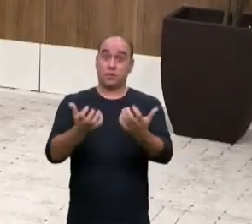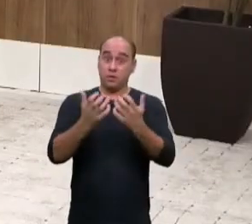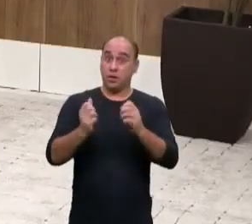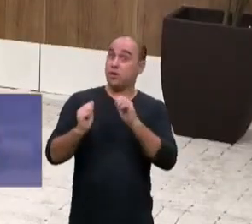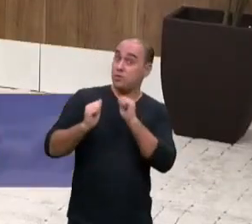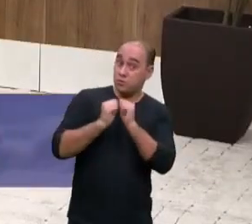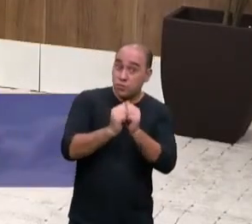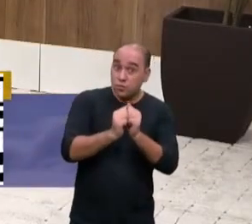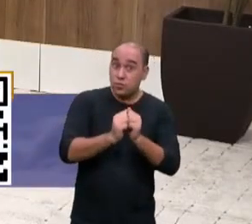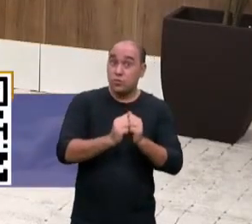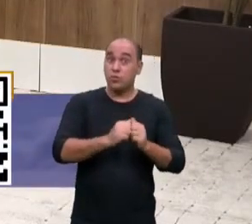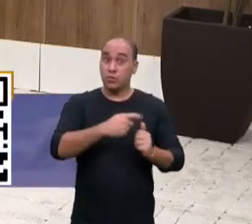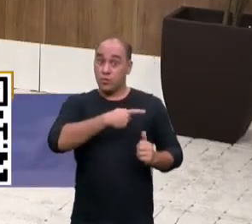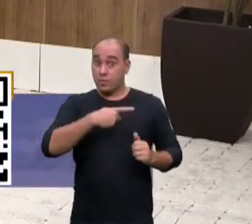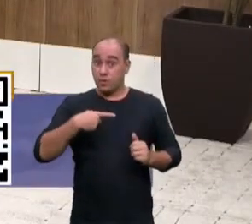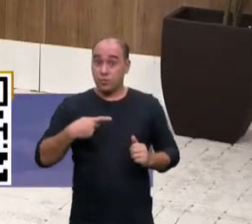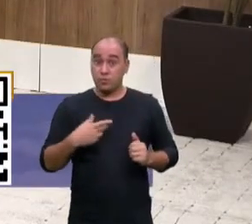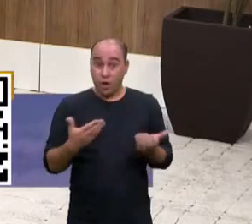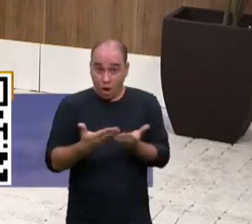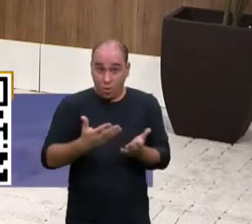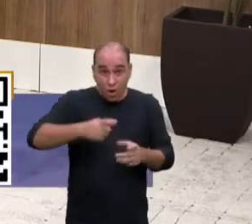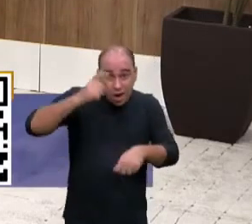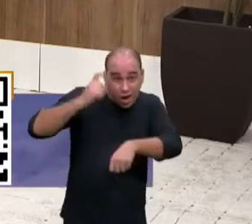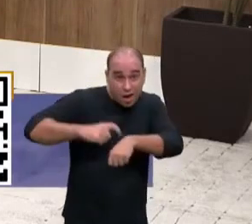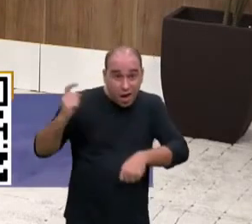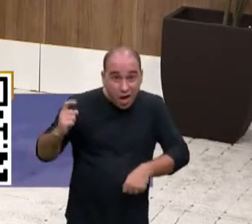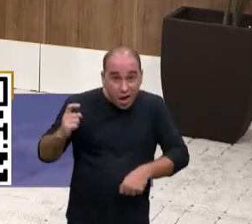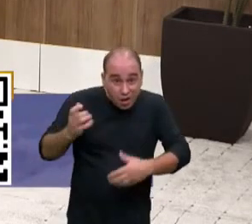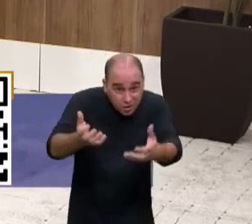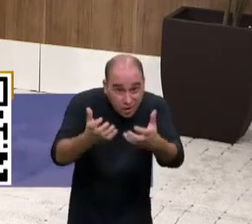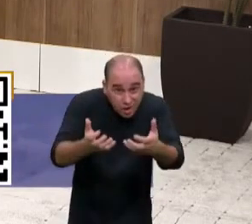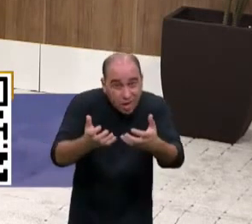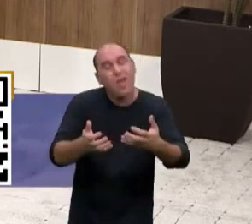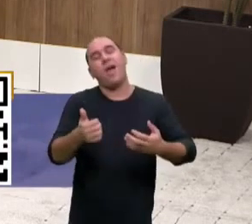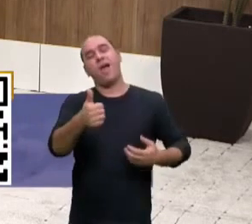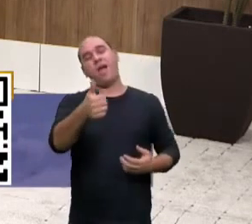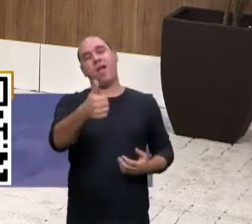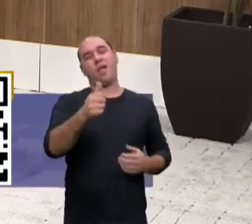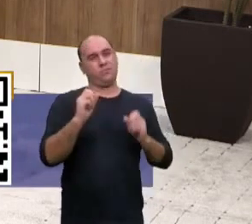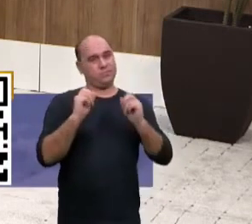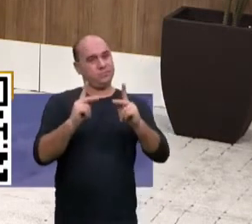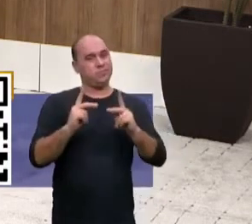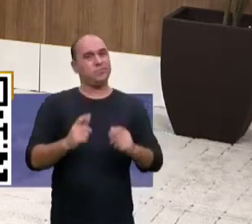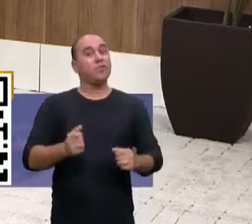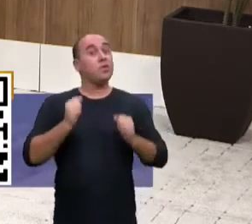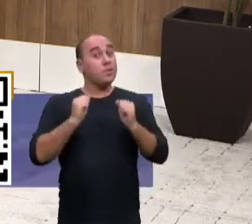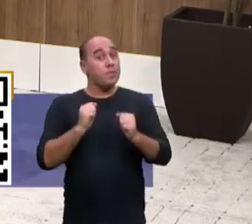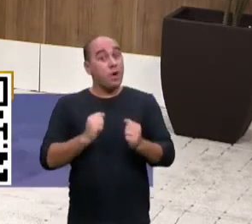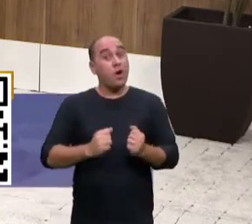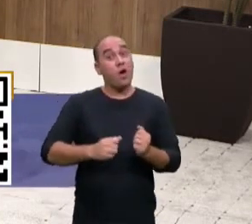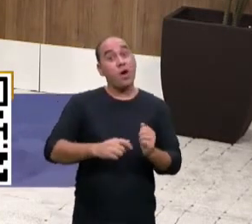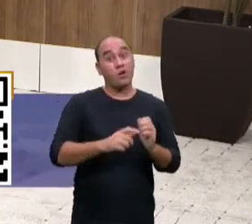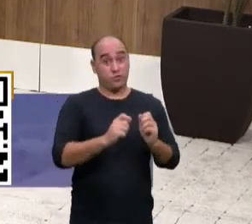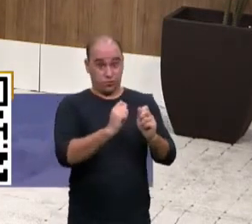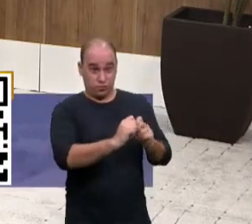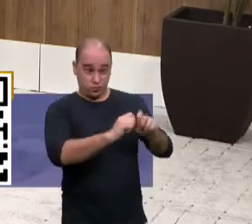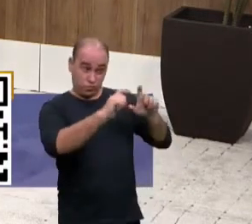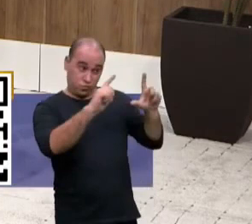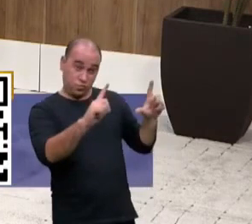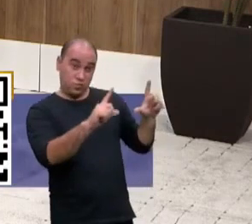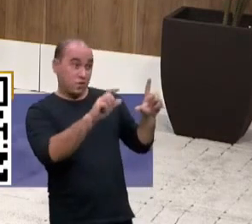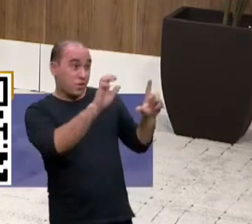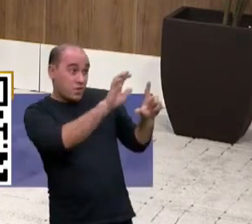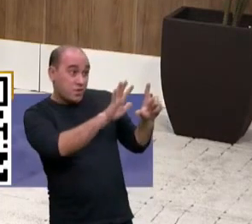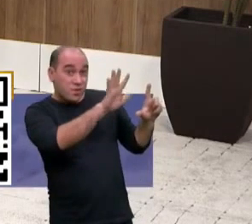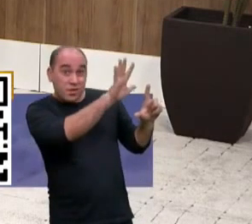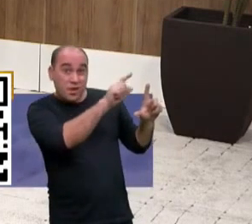acompanhar o estudo com pastor agora já com esse Guia em mãos eu tenho uma solução para isso também viu você pode baixar agora